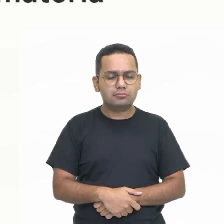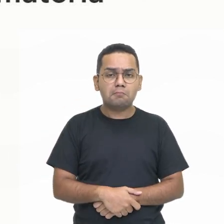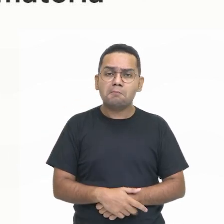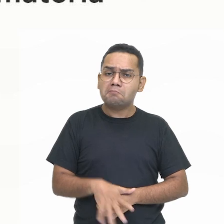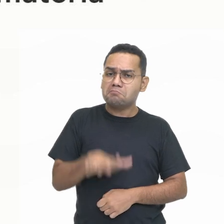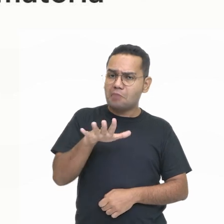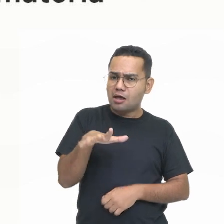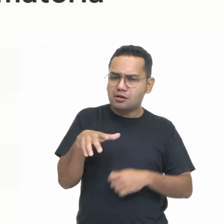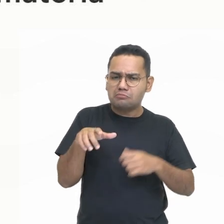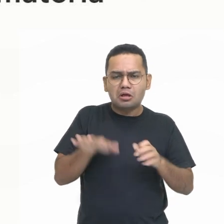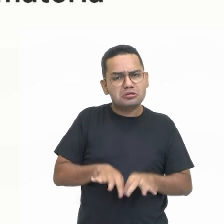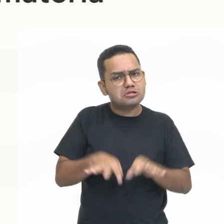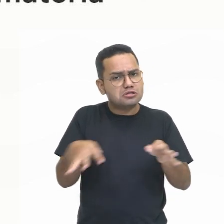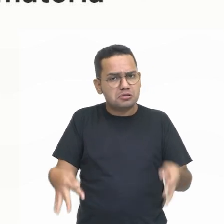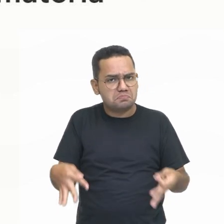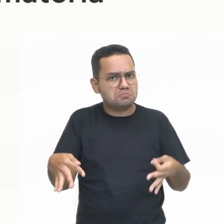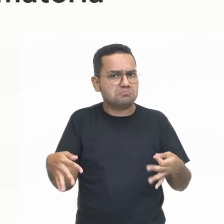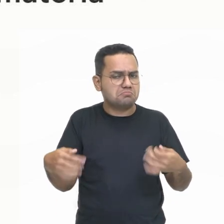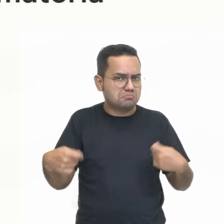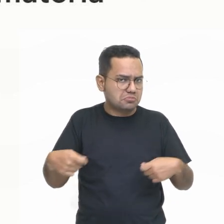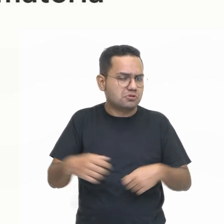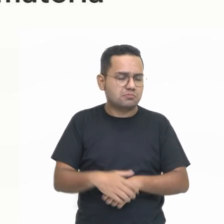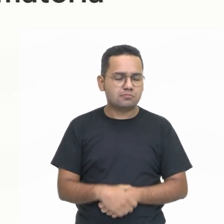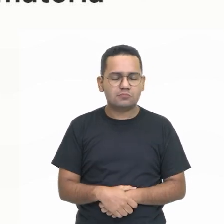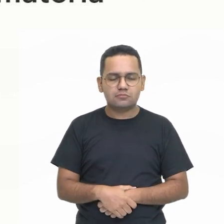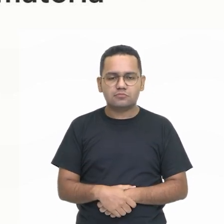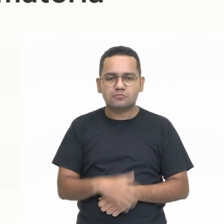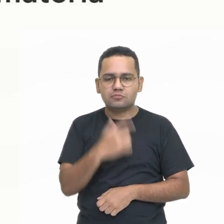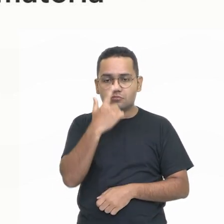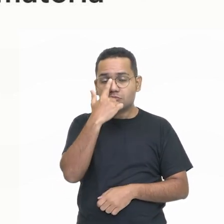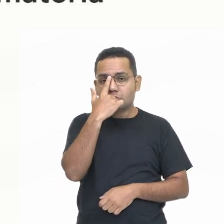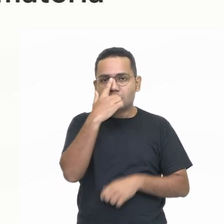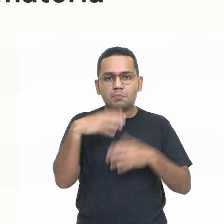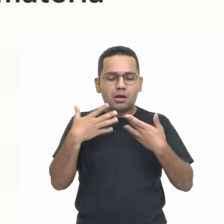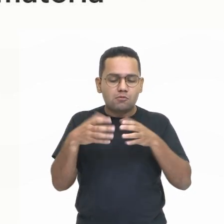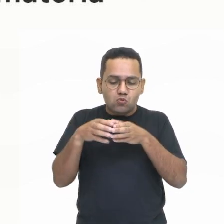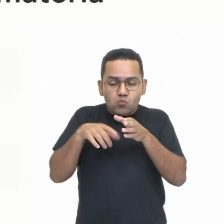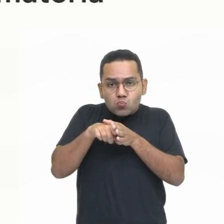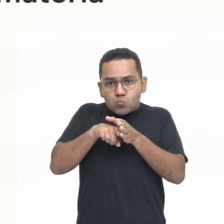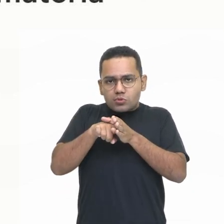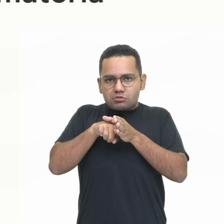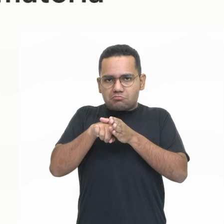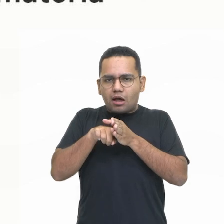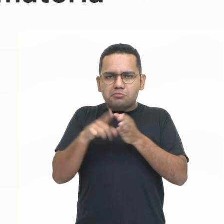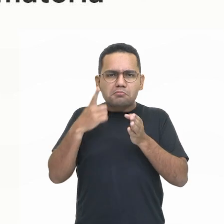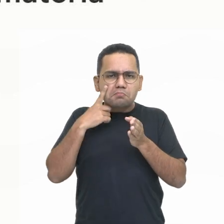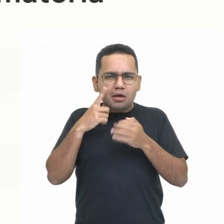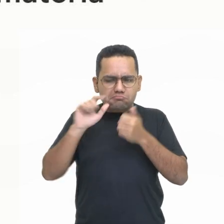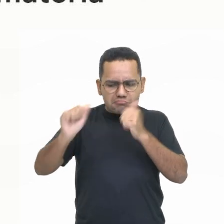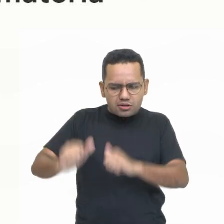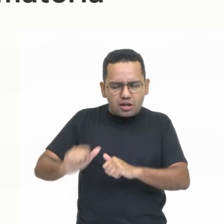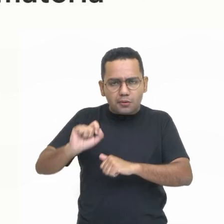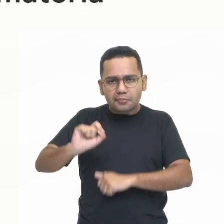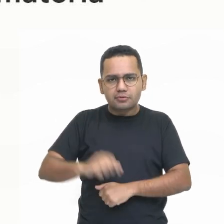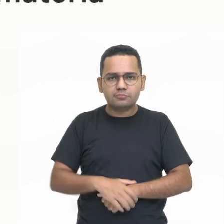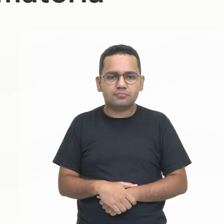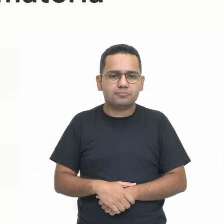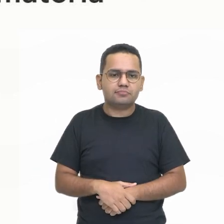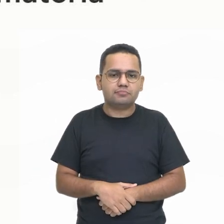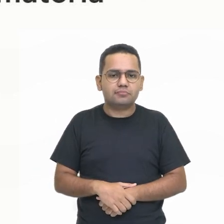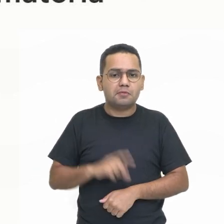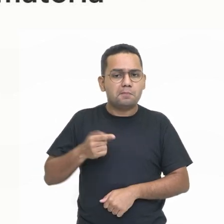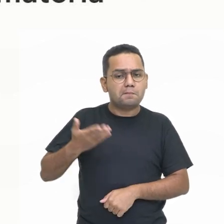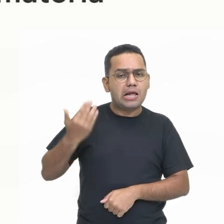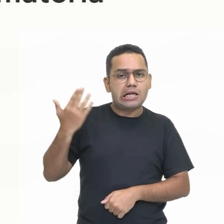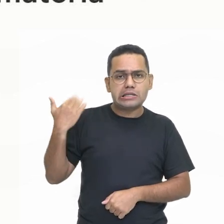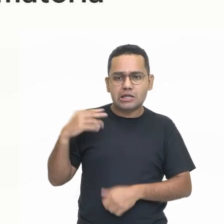tinha que ser muito simples, né? E os críticos afirmam ainda, e o mais provável, é que os primeiros seres vivos